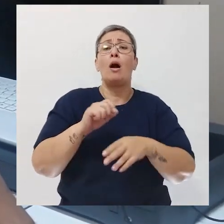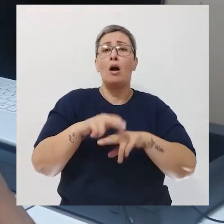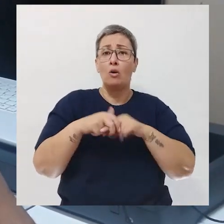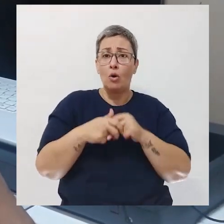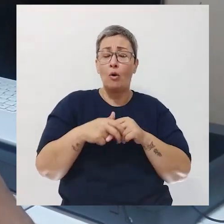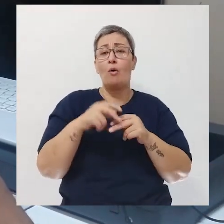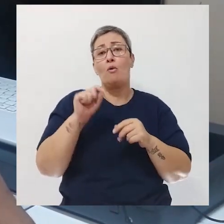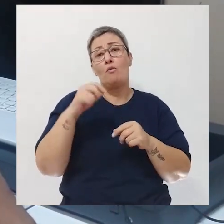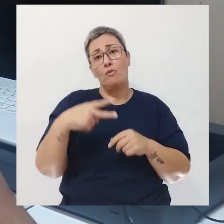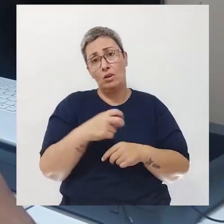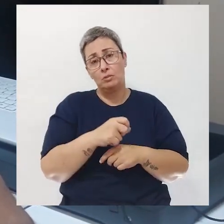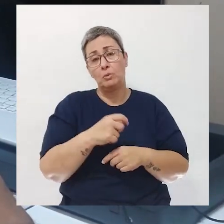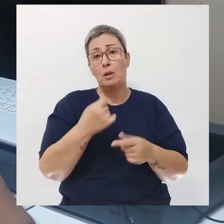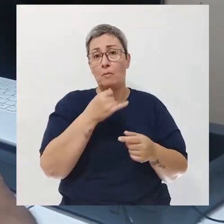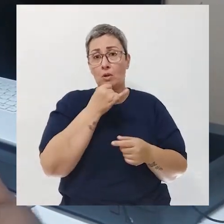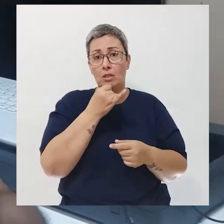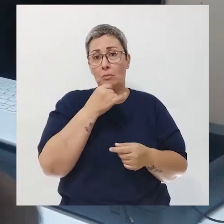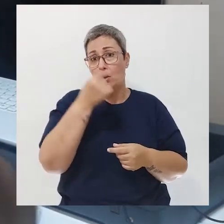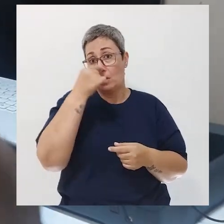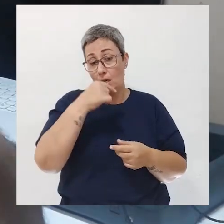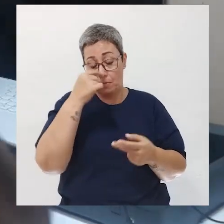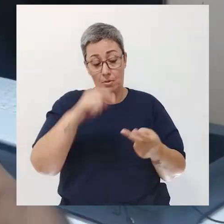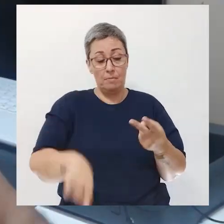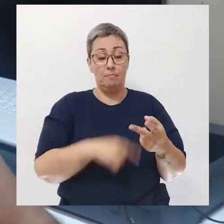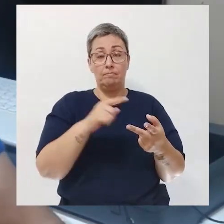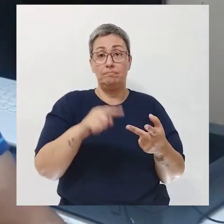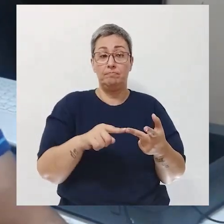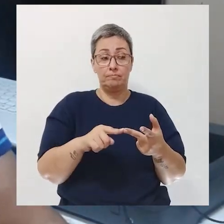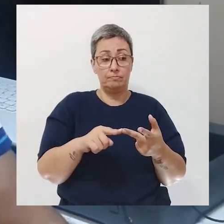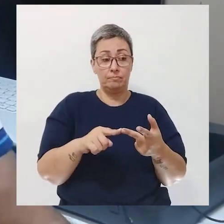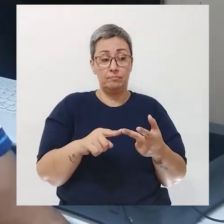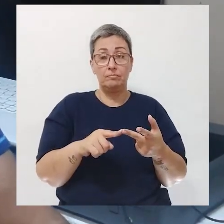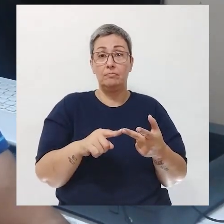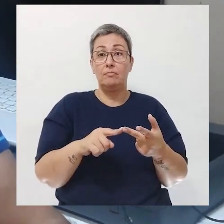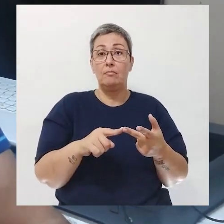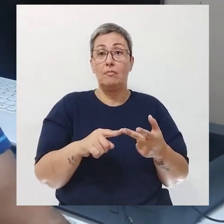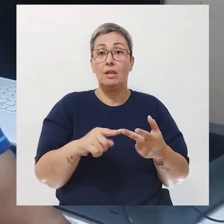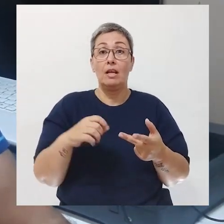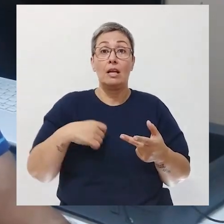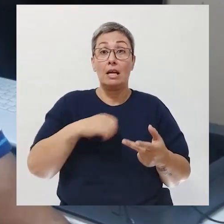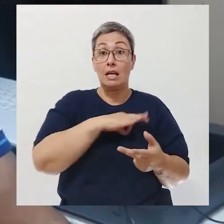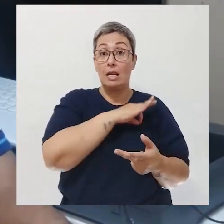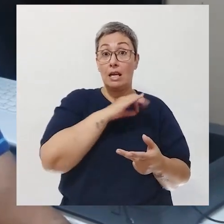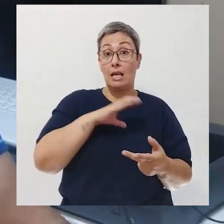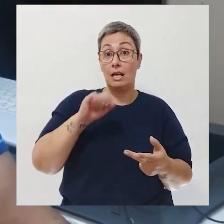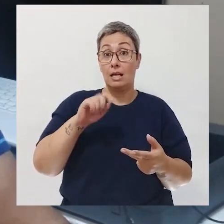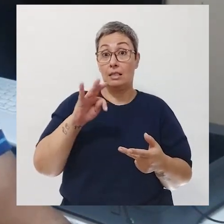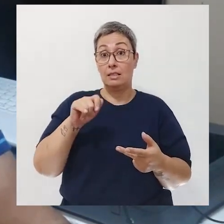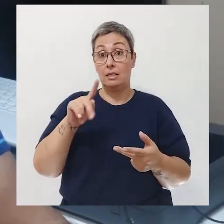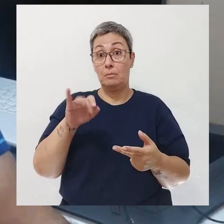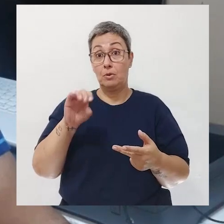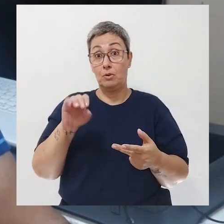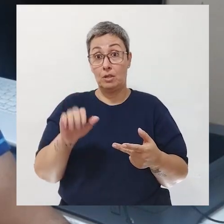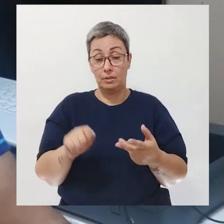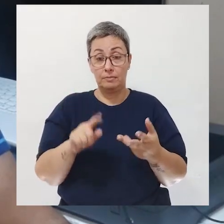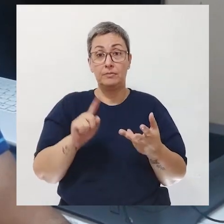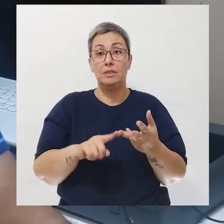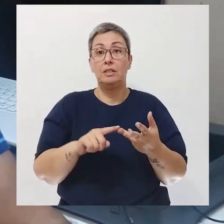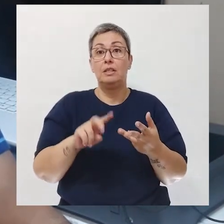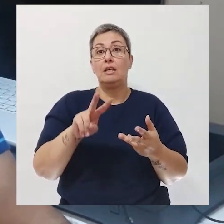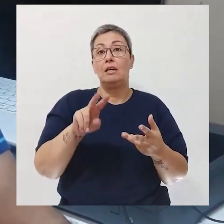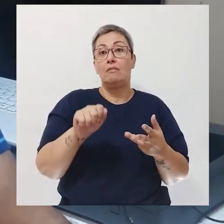Por exemplo, a gripe. Eu vou ler aqui mais algumas. A catapora,